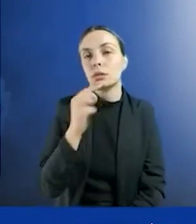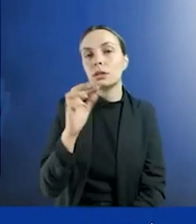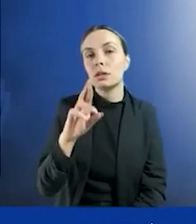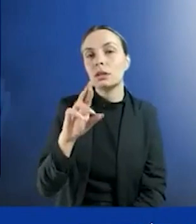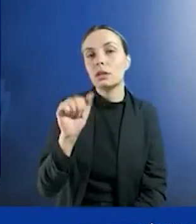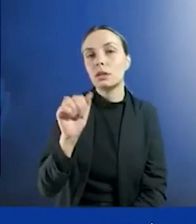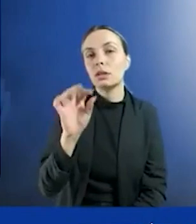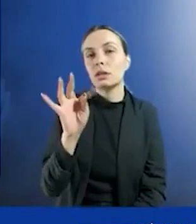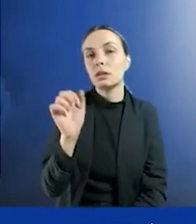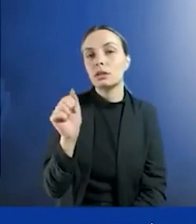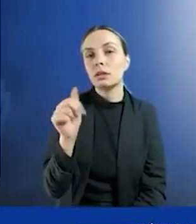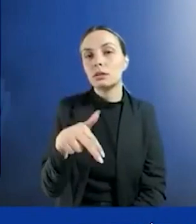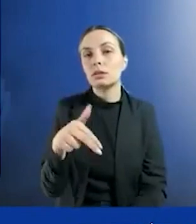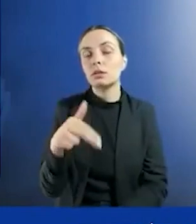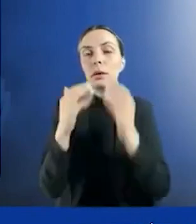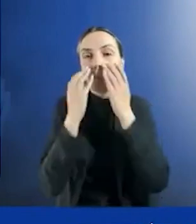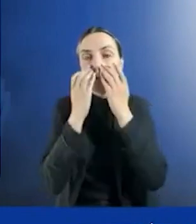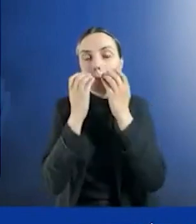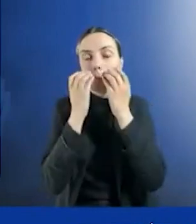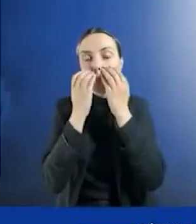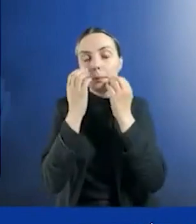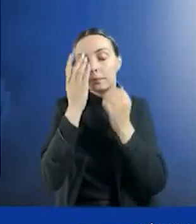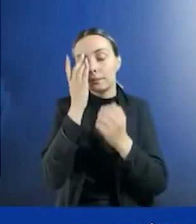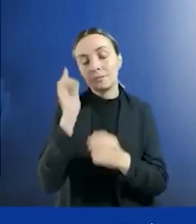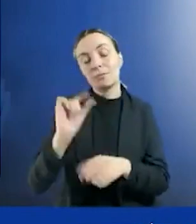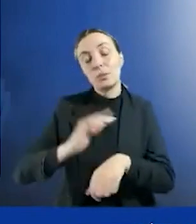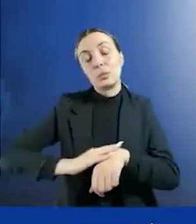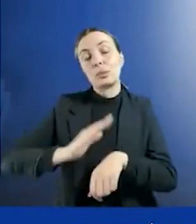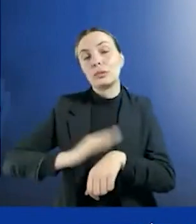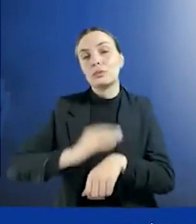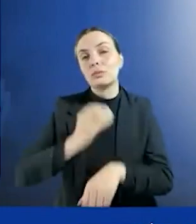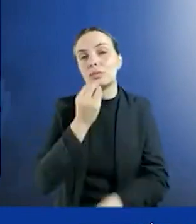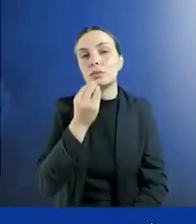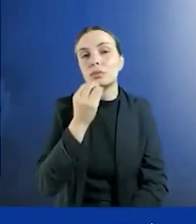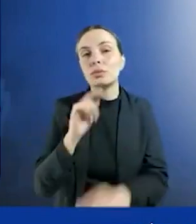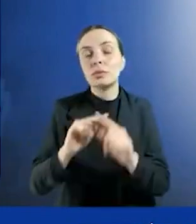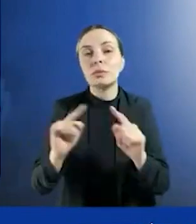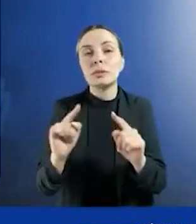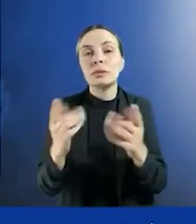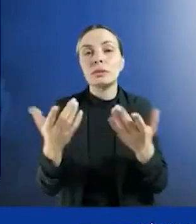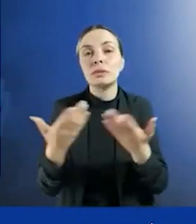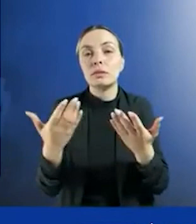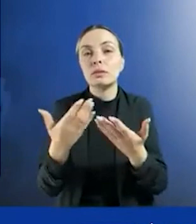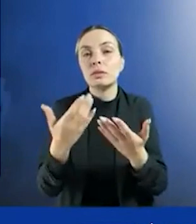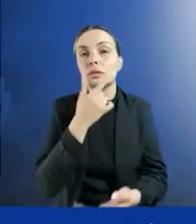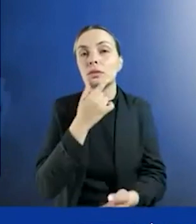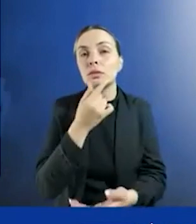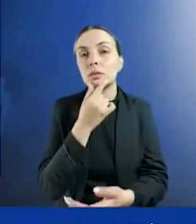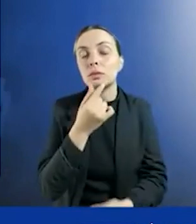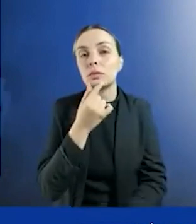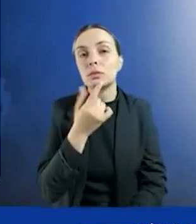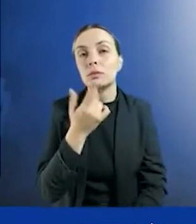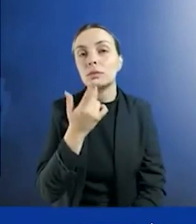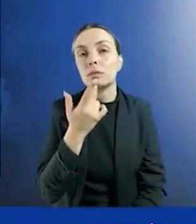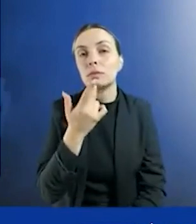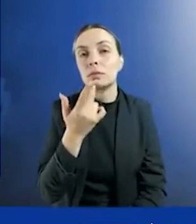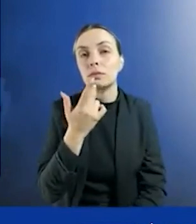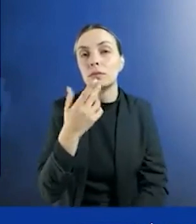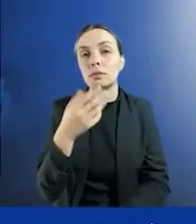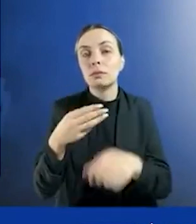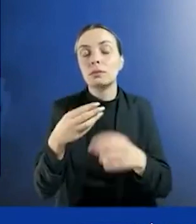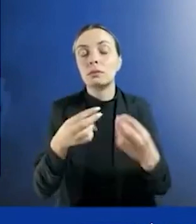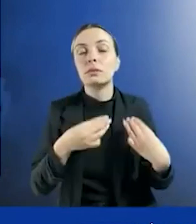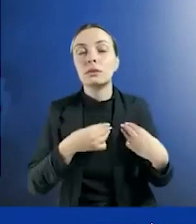aqui é curto. Eu gostaria de passar a palavra para as suas considerações em nome do Ministério do Meio Ambiente, do nosso